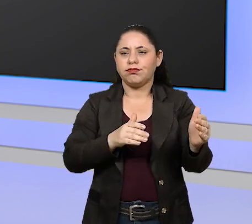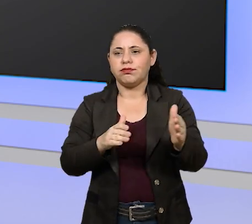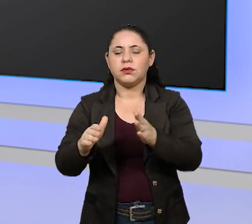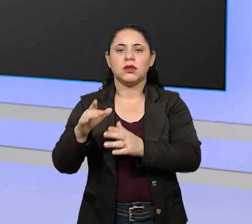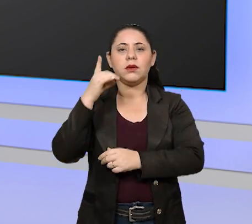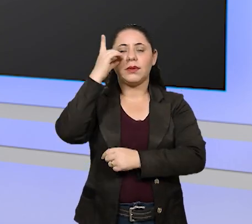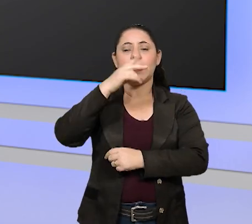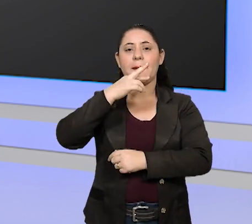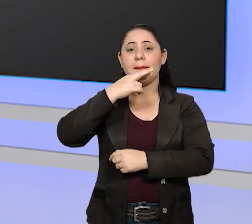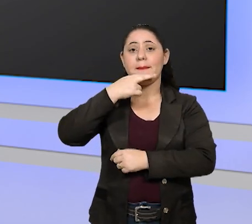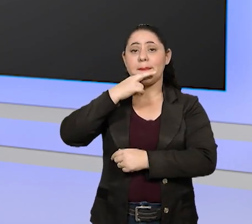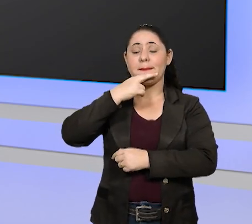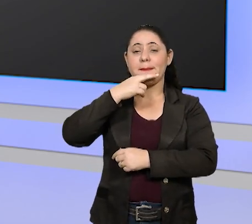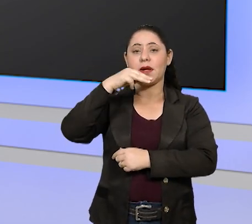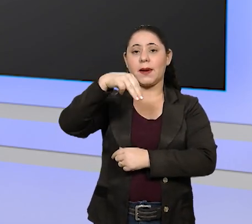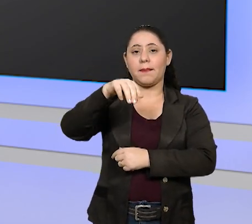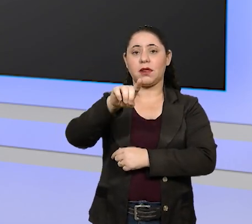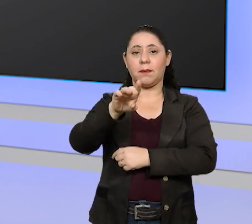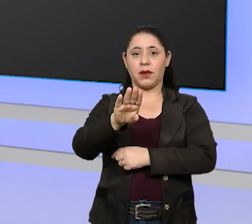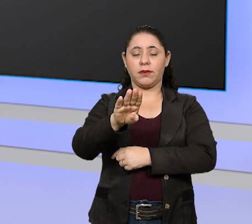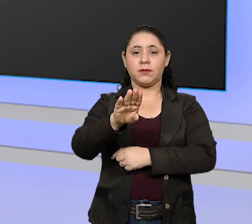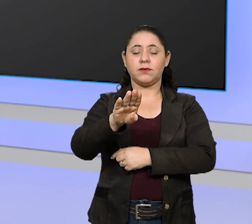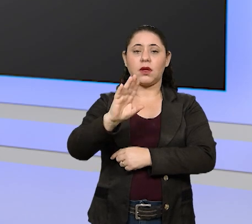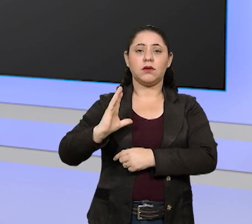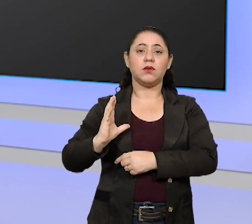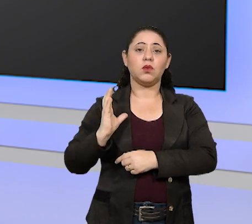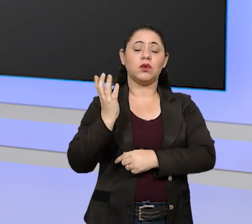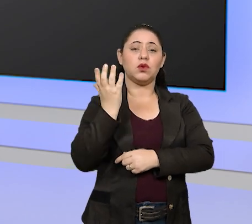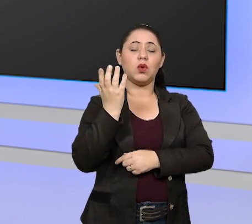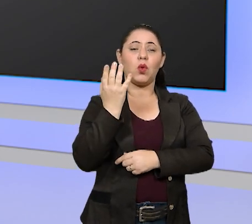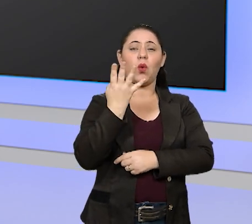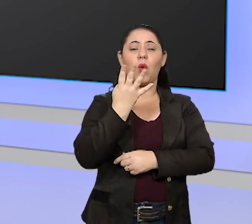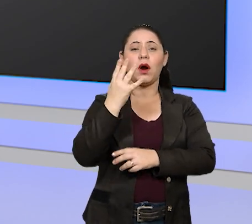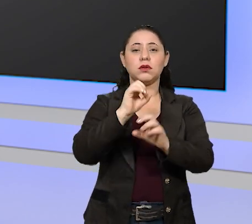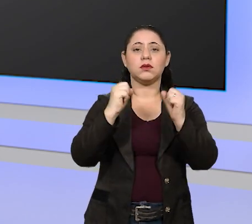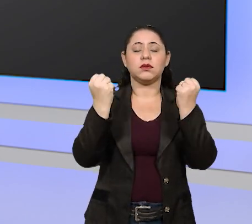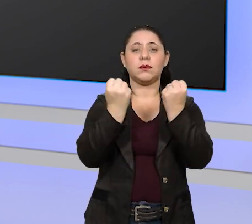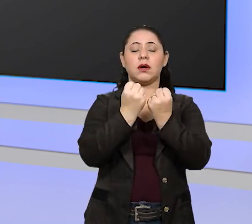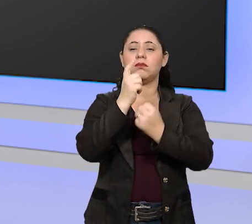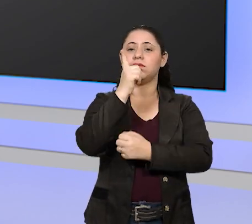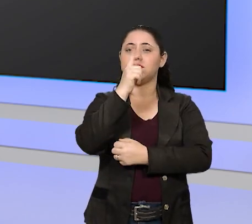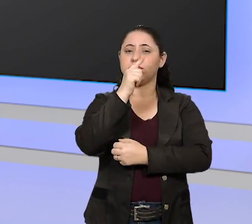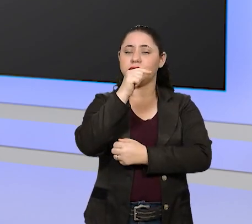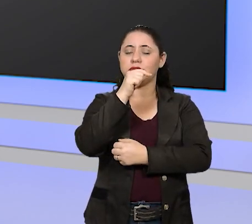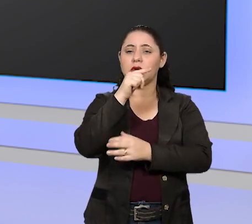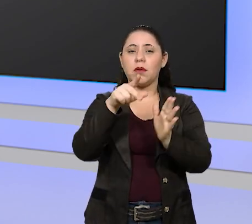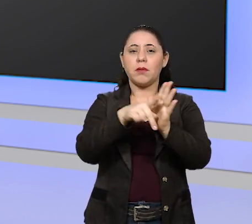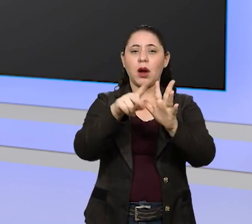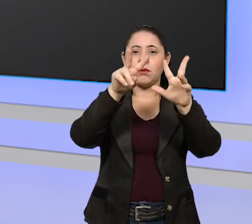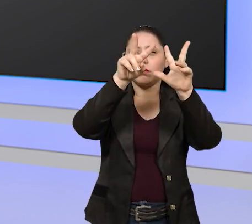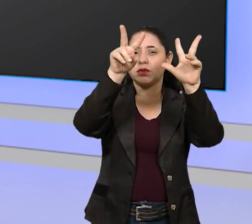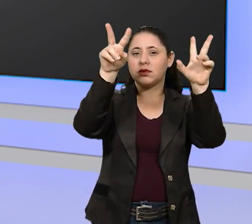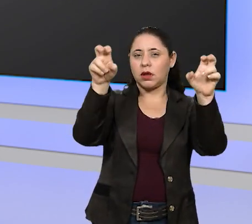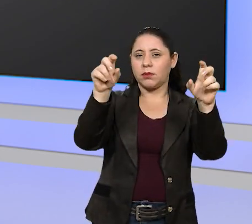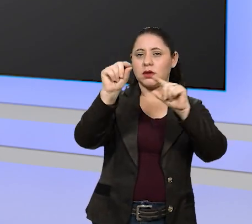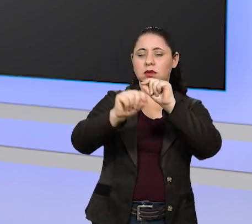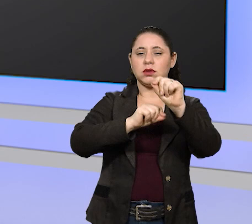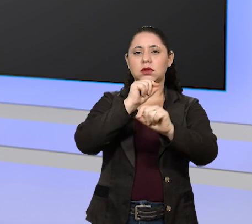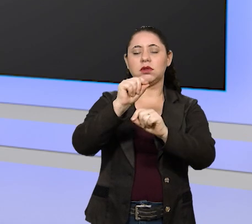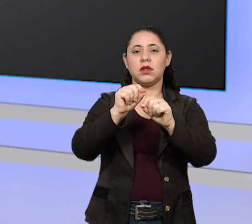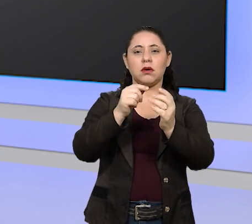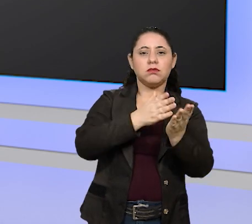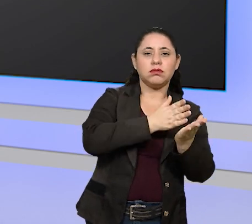Recursos Hídricos, o deputado Renato Câmara, do MDB, realizou o 4º Seminário das Águas. O tema